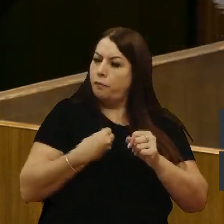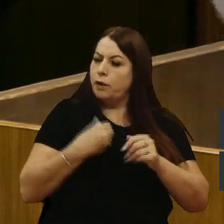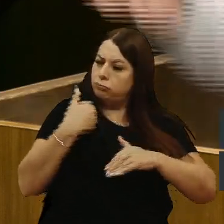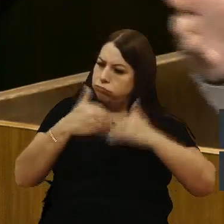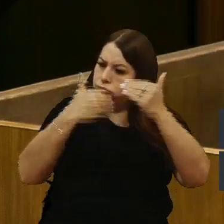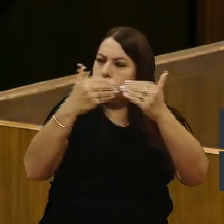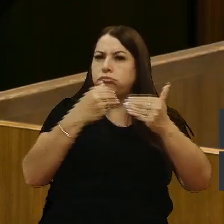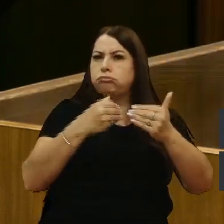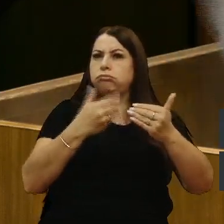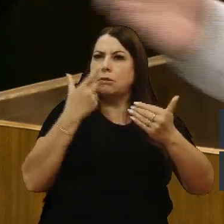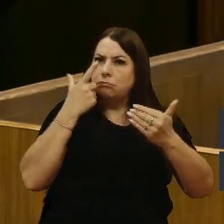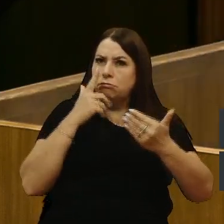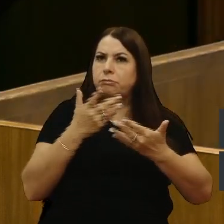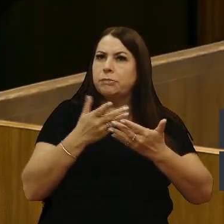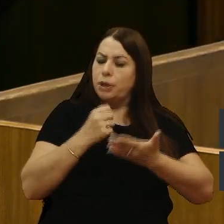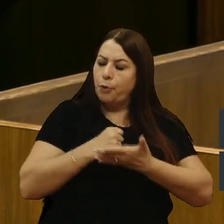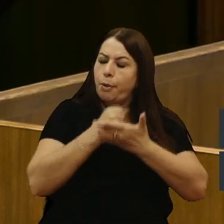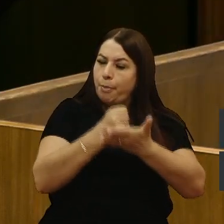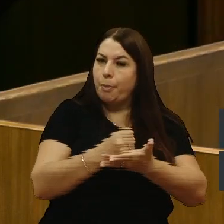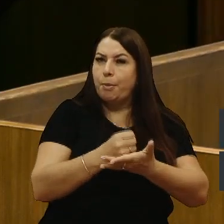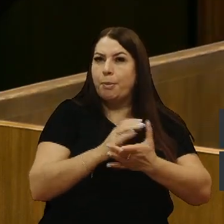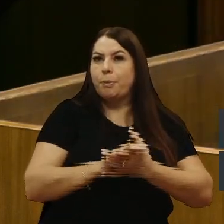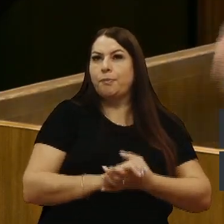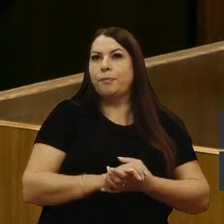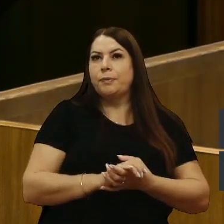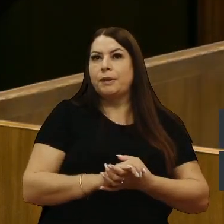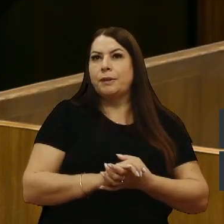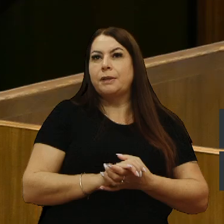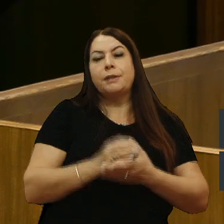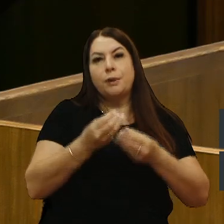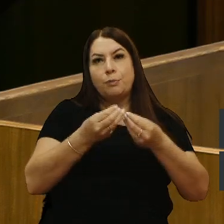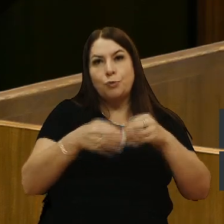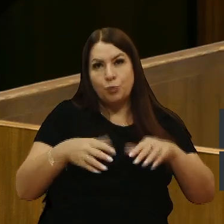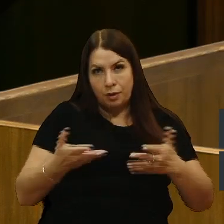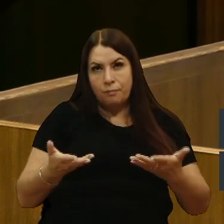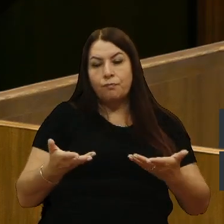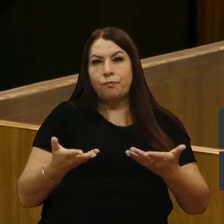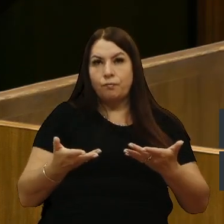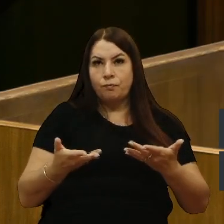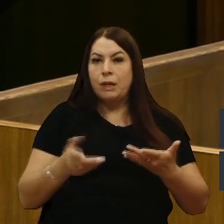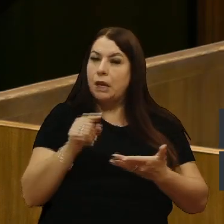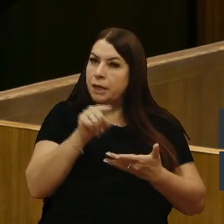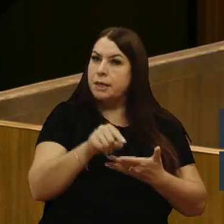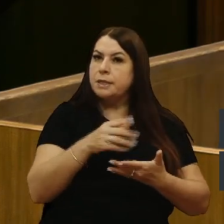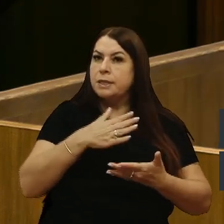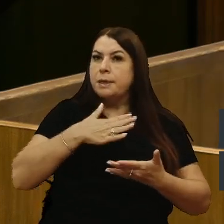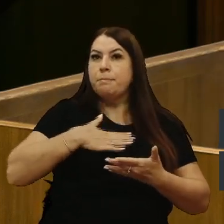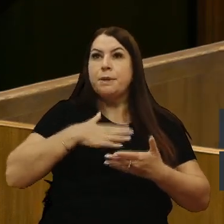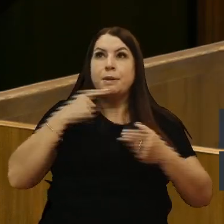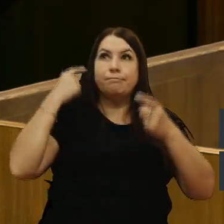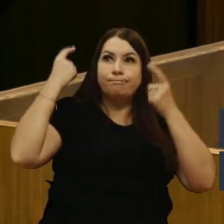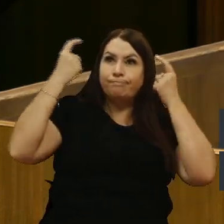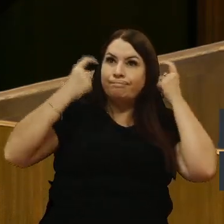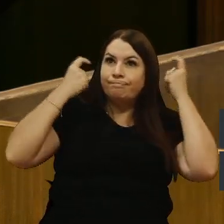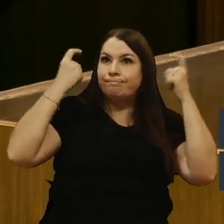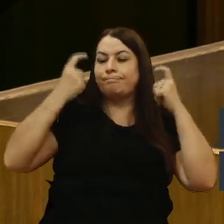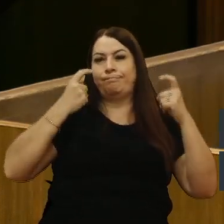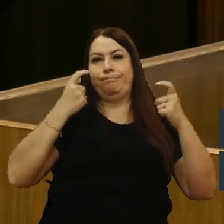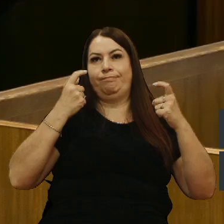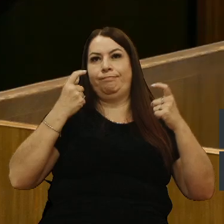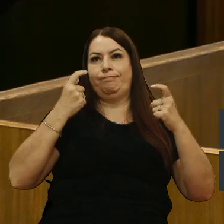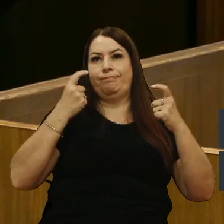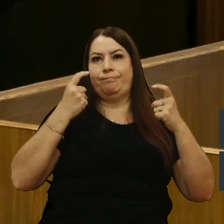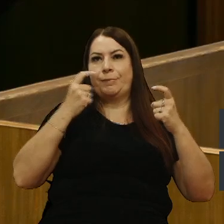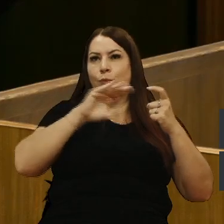na vida, vencer na vida, e eu apoio, serão prejudicadas. Essa é a minha grande preocupação. A parte os